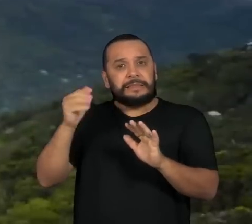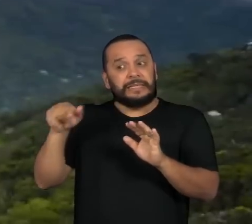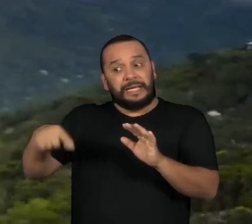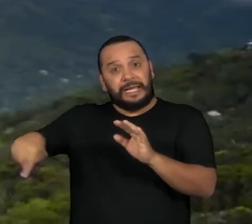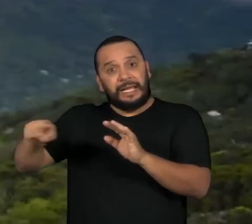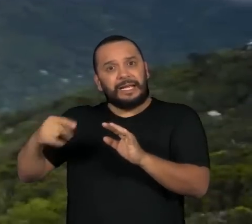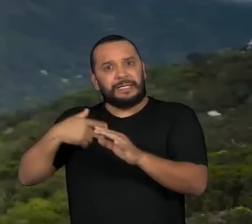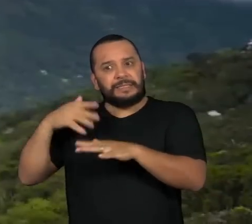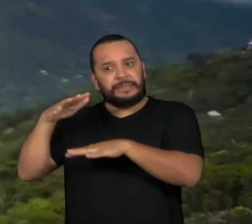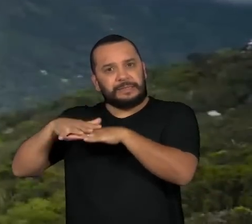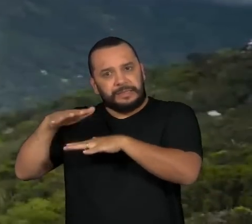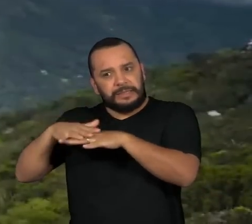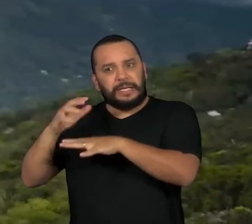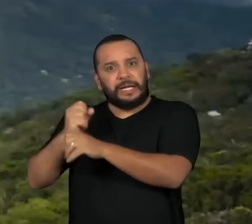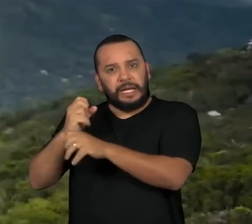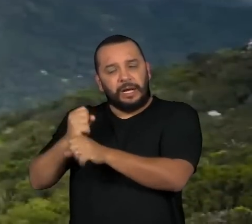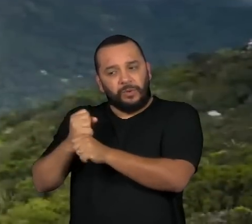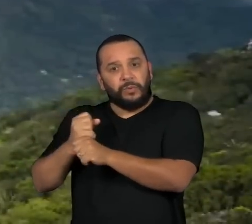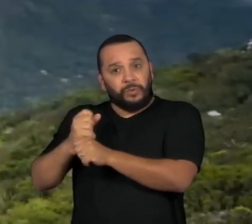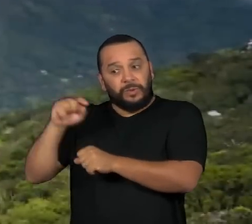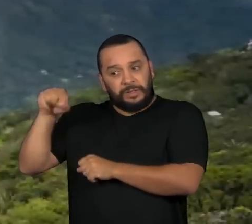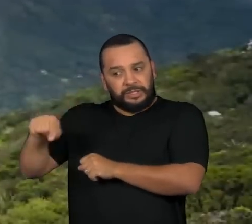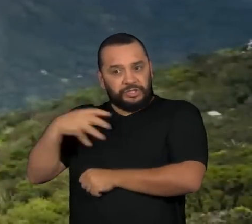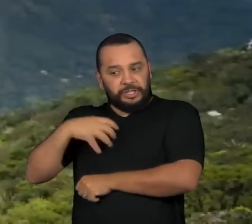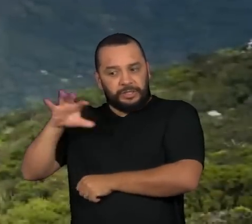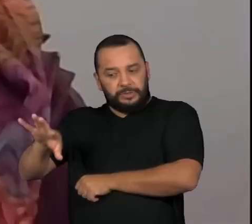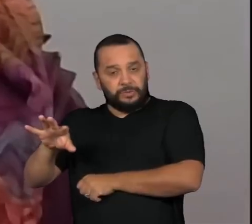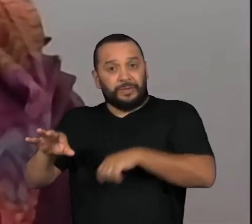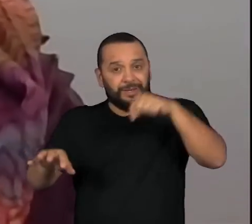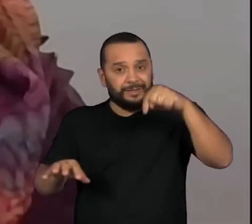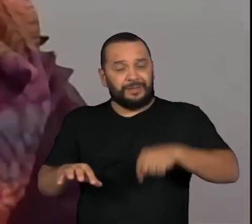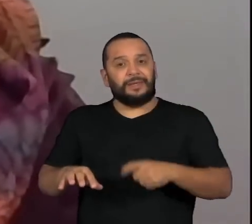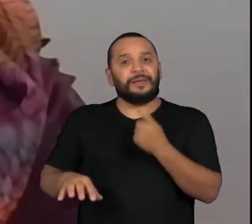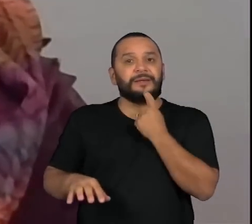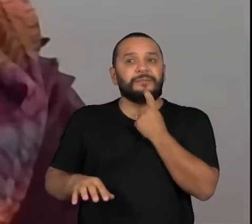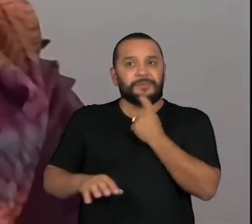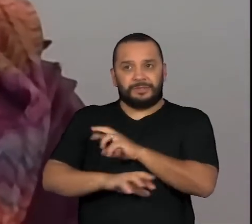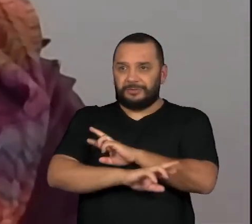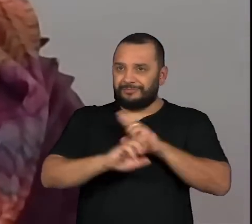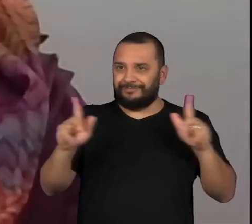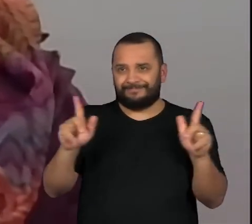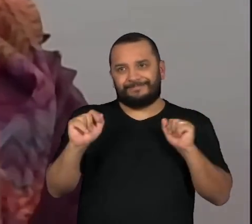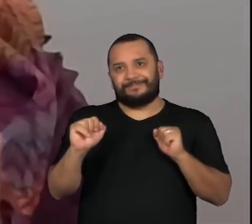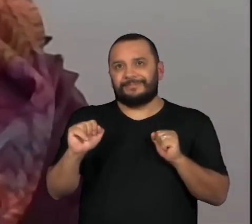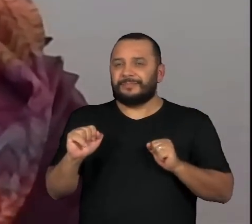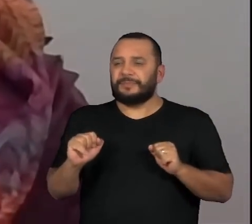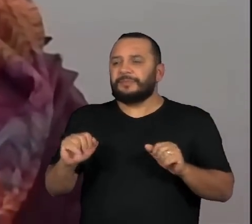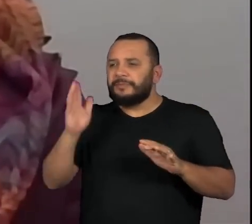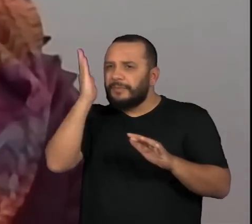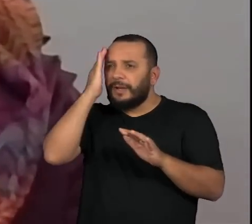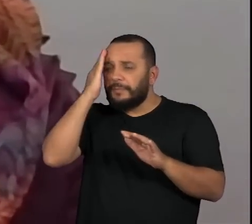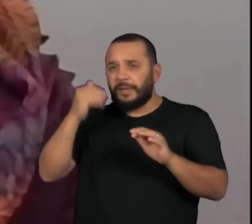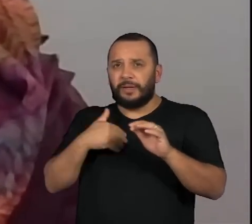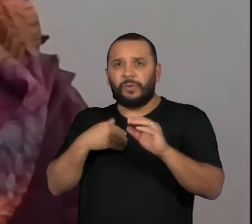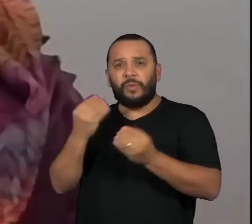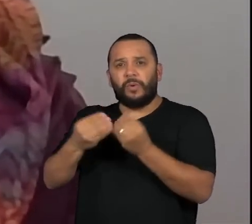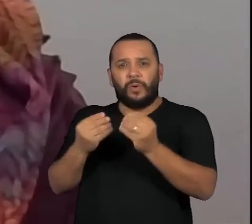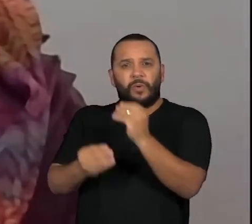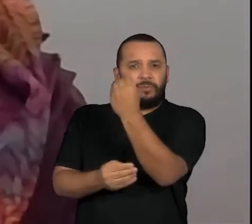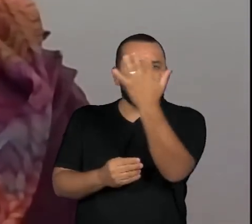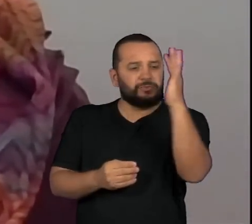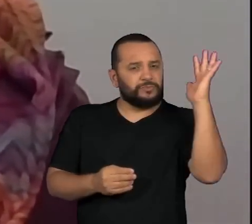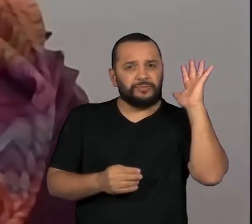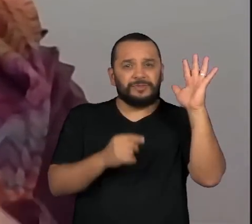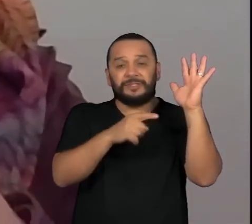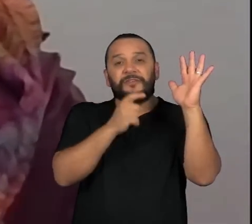diferente. Ele é mais específico para fazer projeções em relação à vegetação. Então, como a vegetação vai se